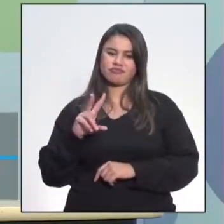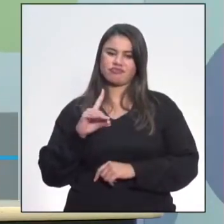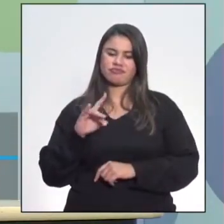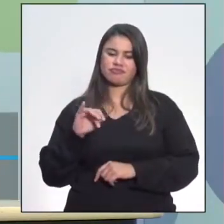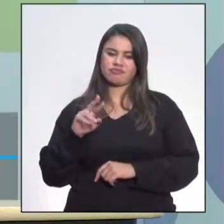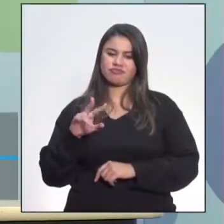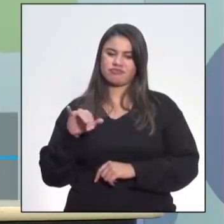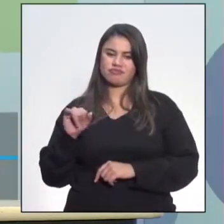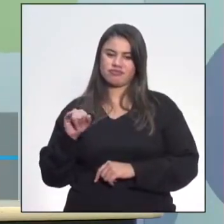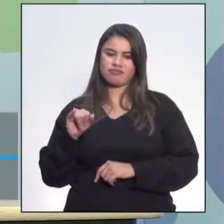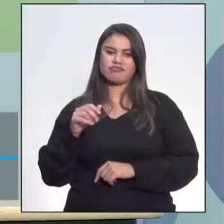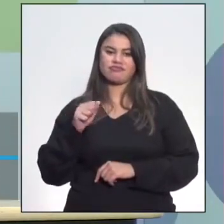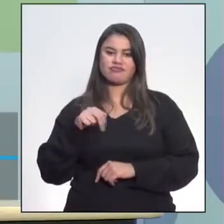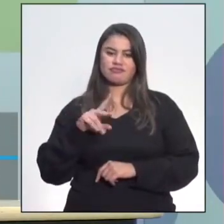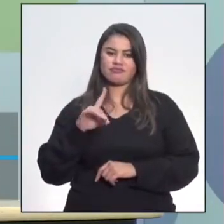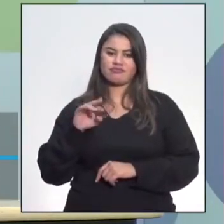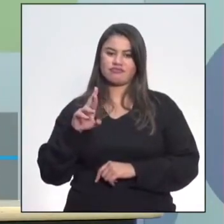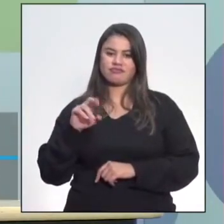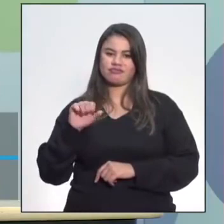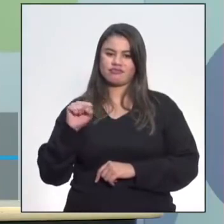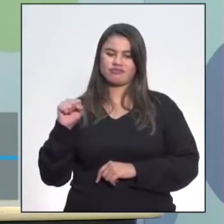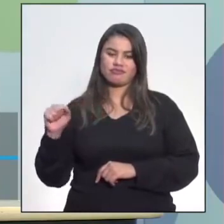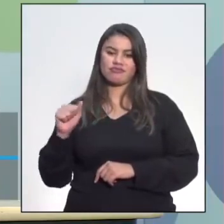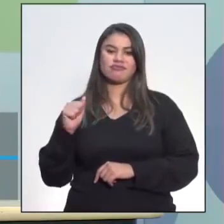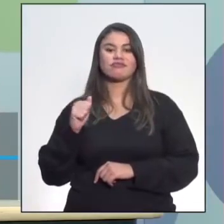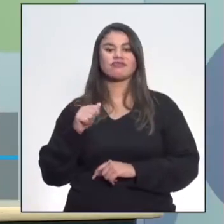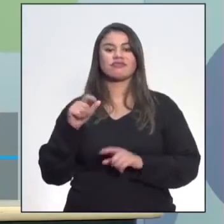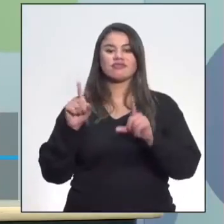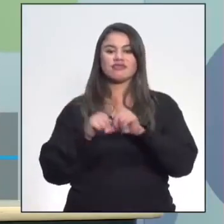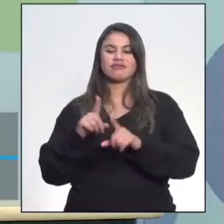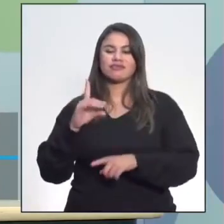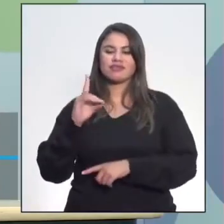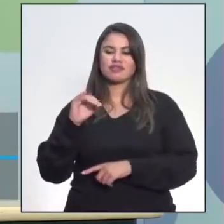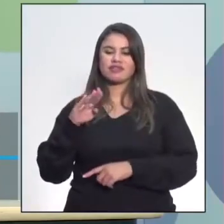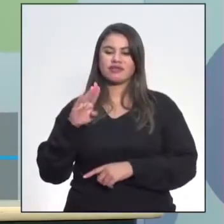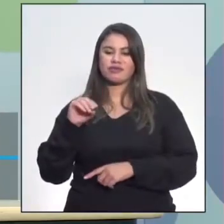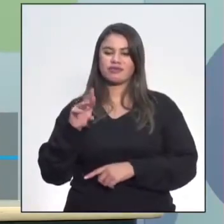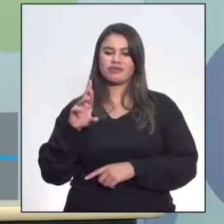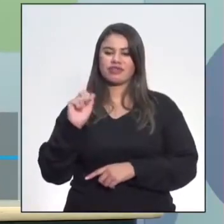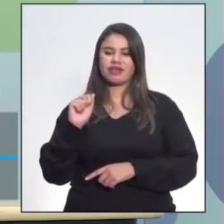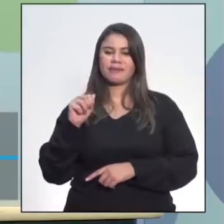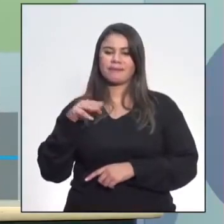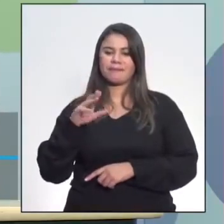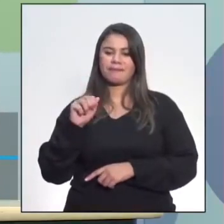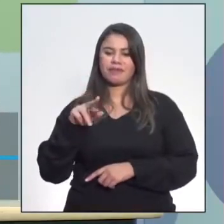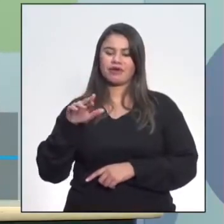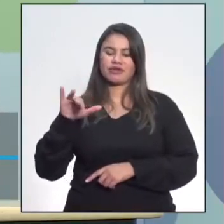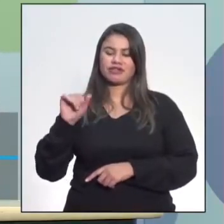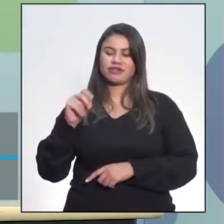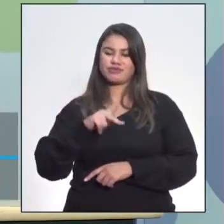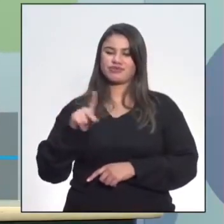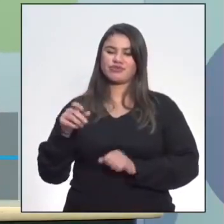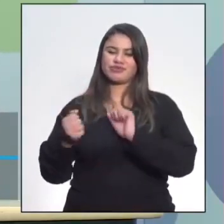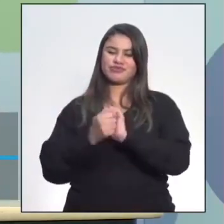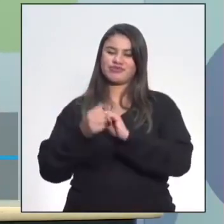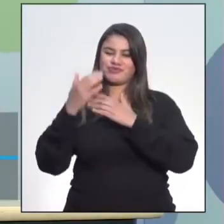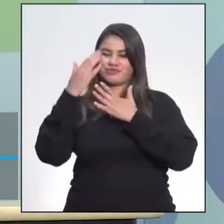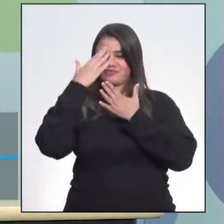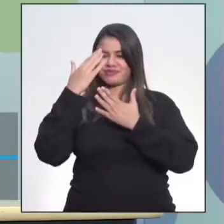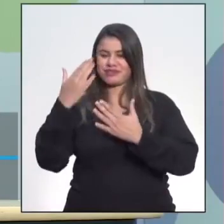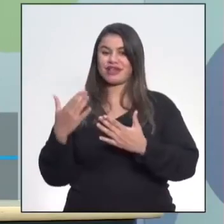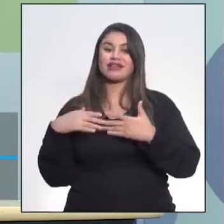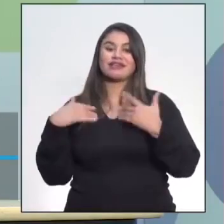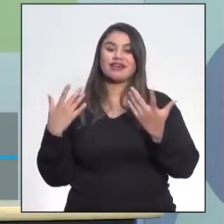a Andressa. Também quero agradecer a presença dos professores Débora e Maurício. E aí, professora Roberta, qual é a resposta